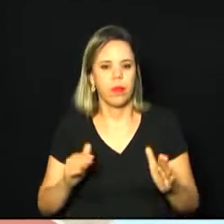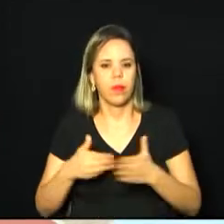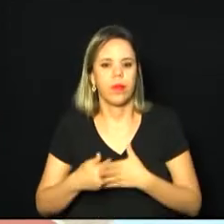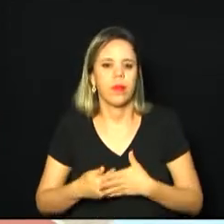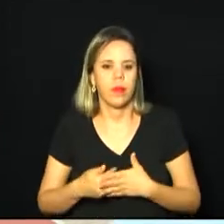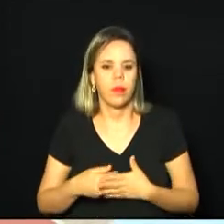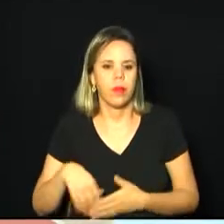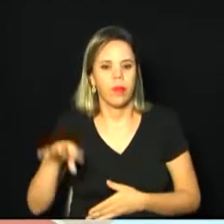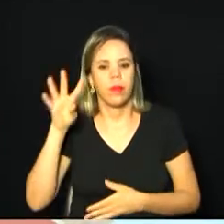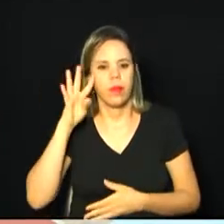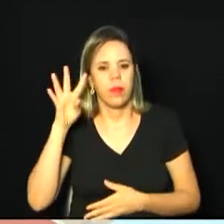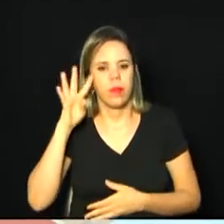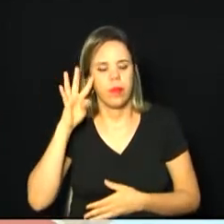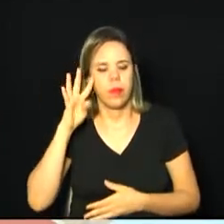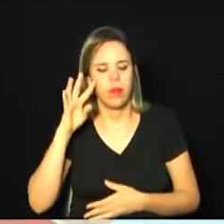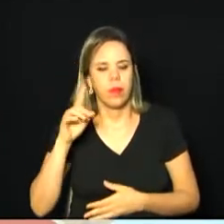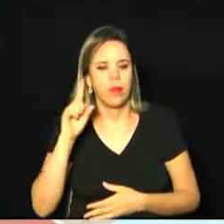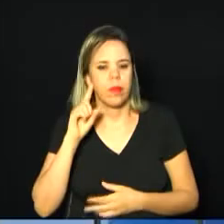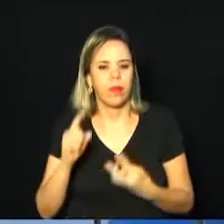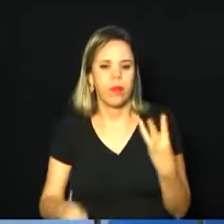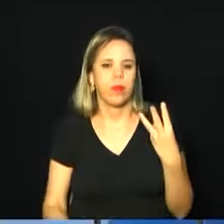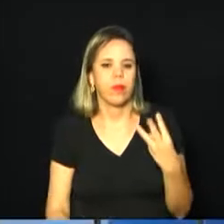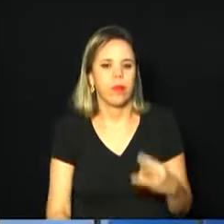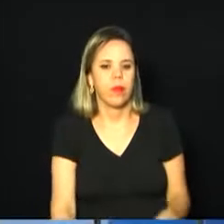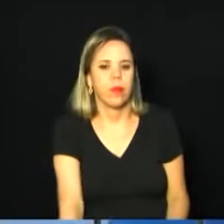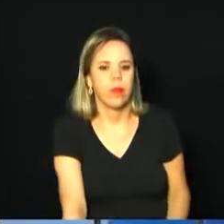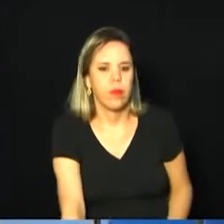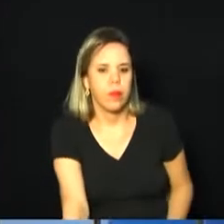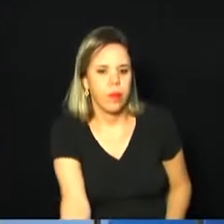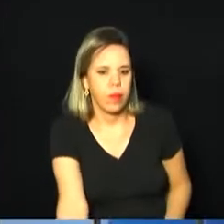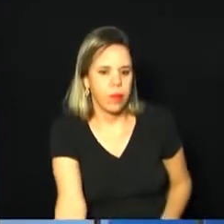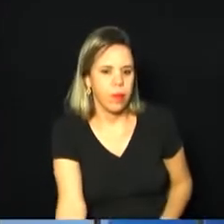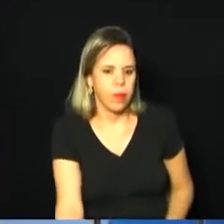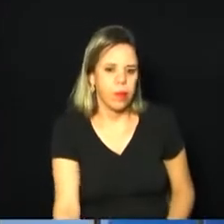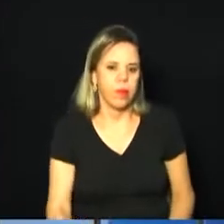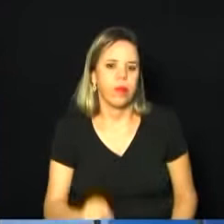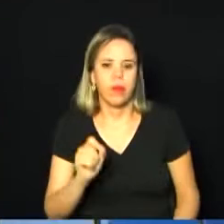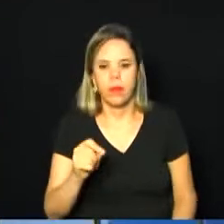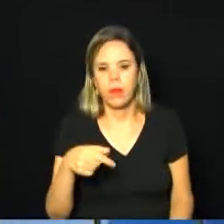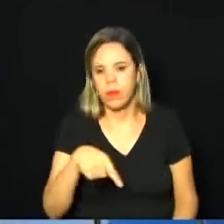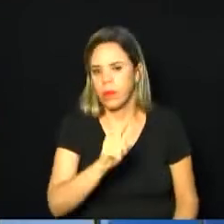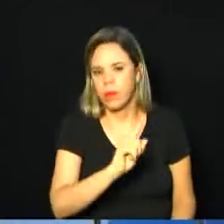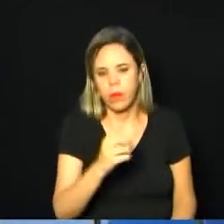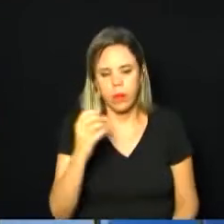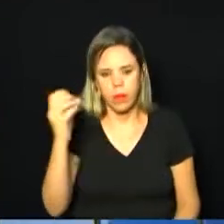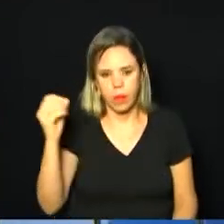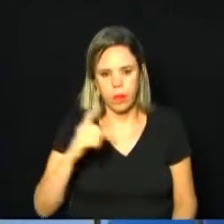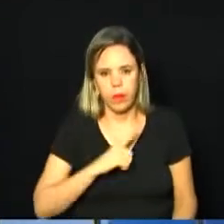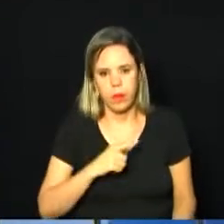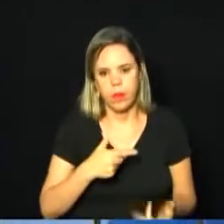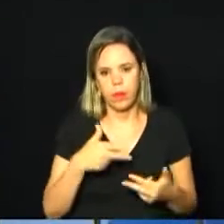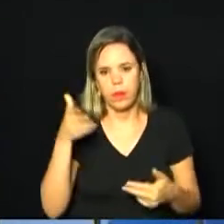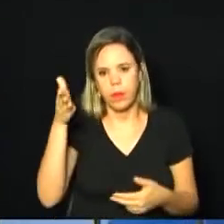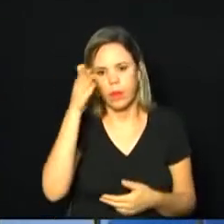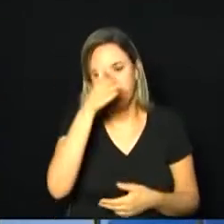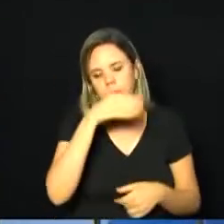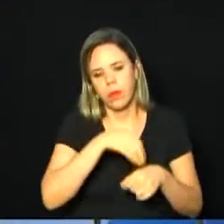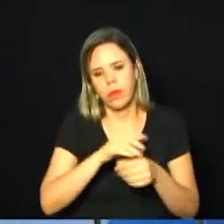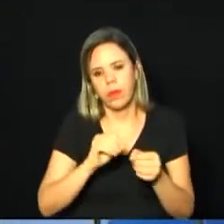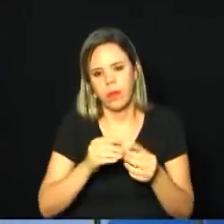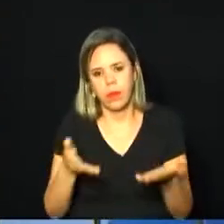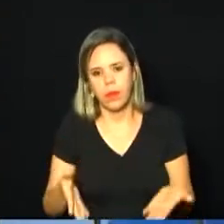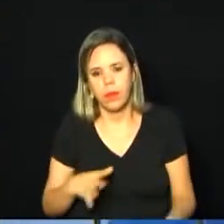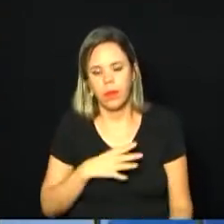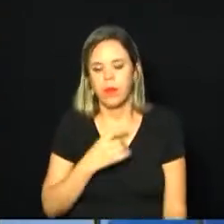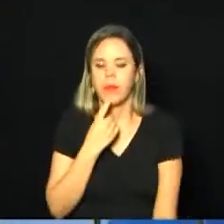fechado na 4ª feira dia três o ou seja para quem não vai viajar tem aí dicas do que fazer